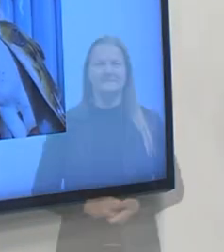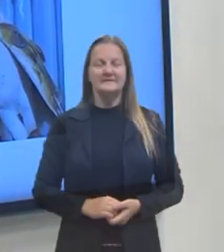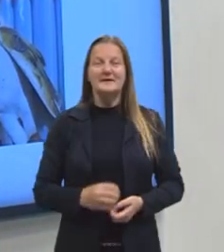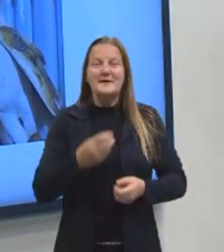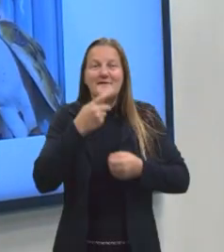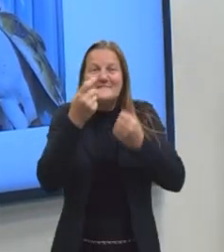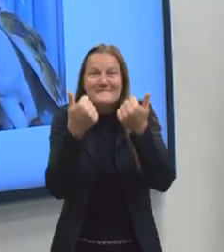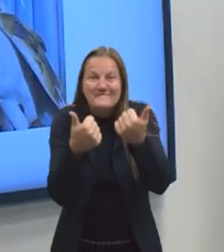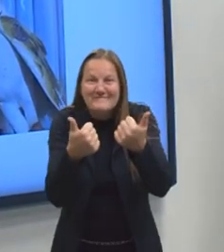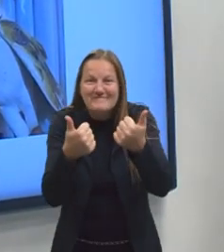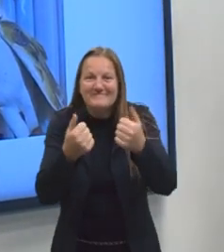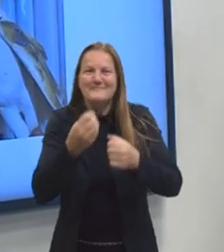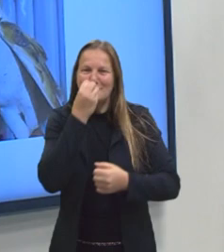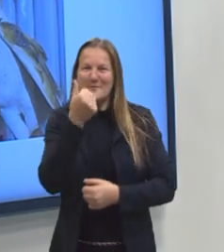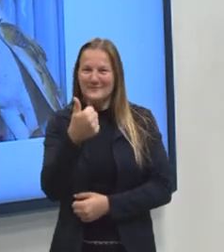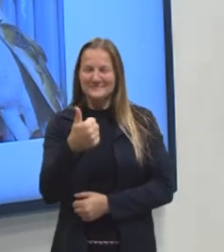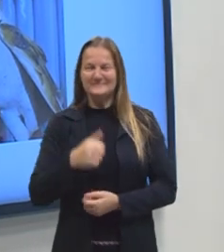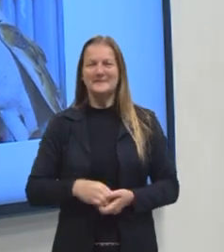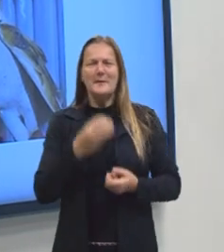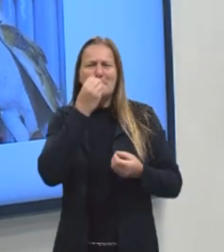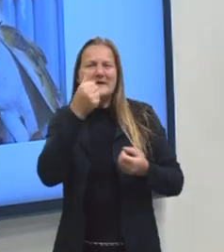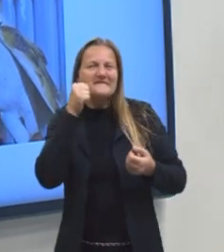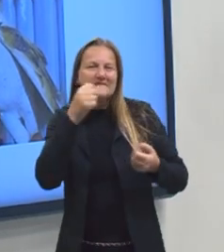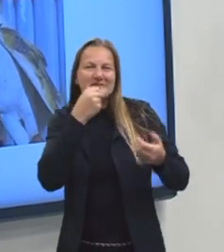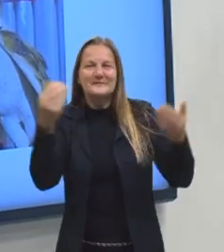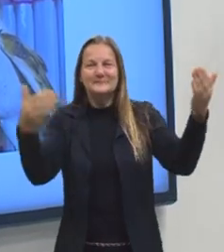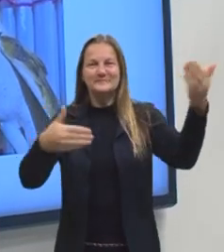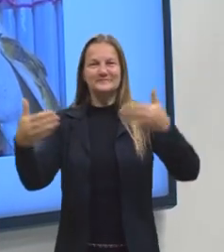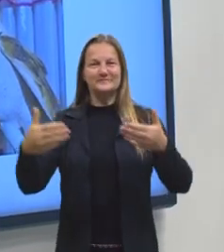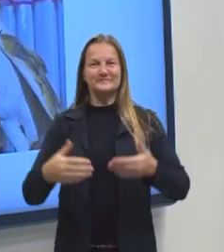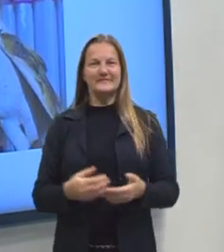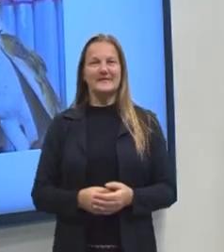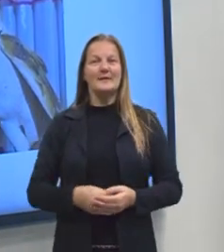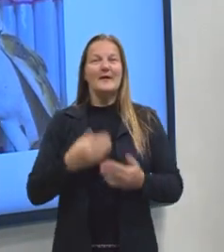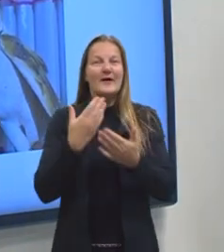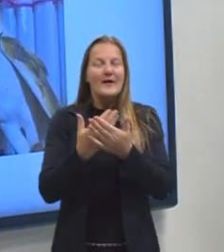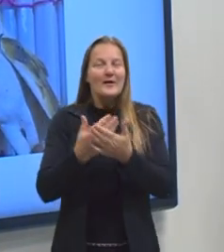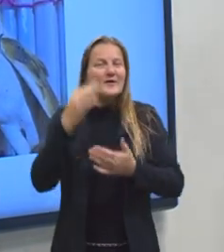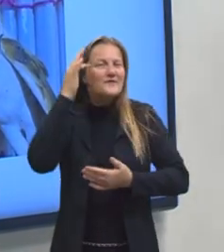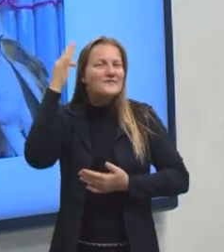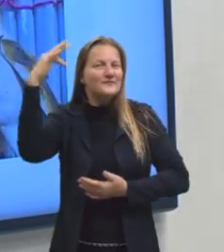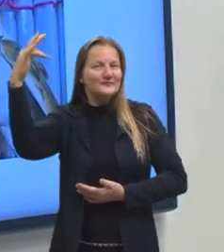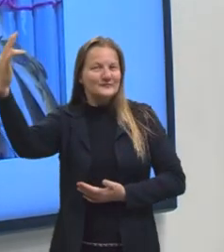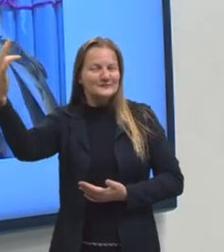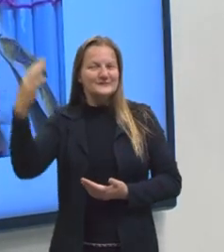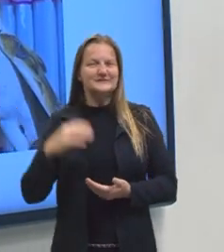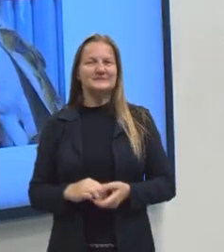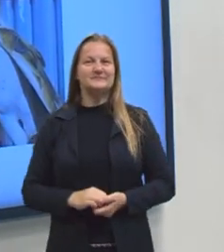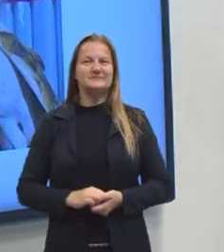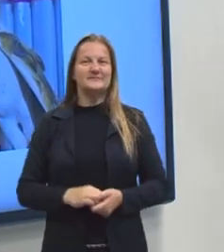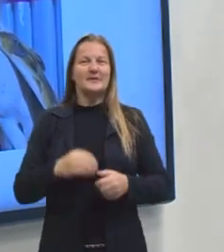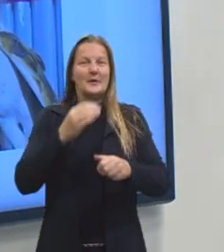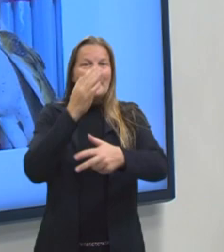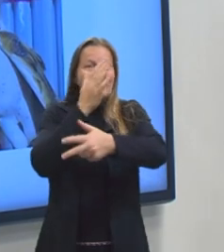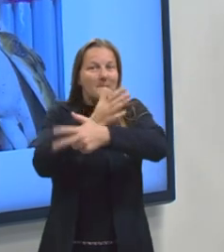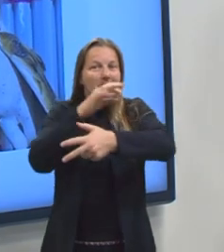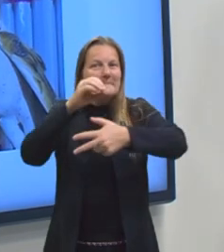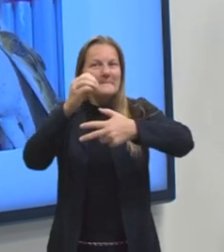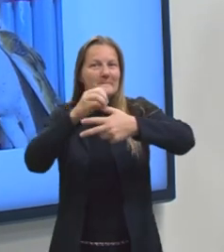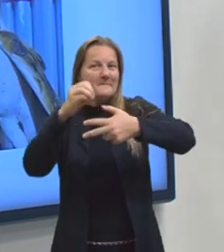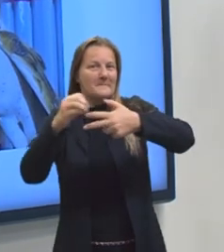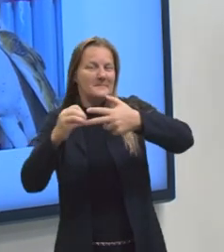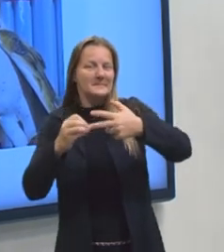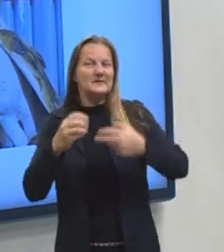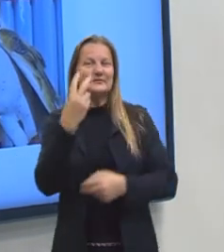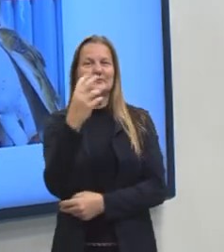e fala aí galera tudo bem sejam todos bem-vindos todas bem-vindas a mais uma aula de filosofia do projeto